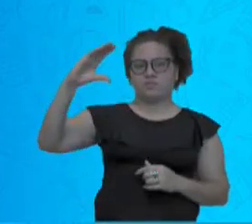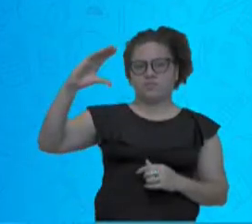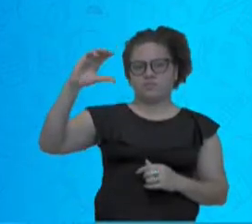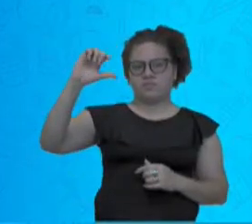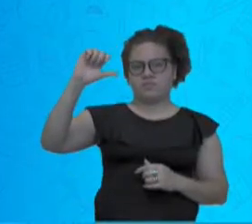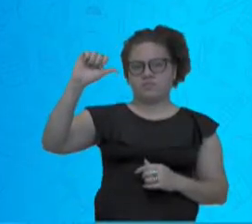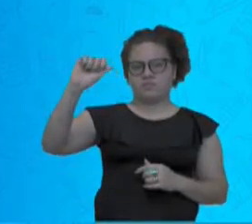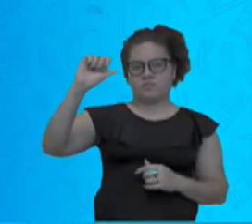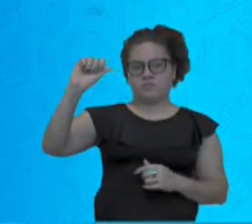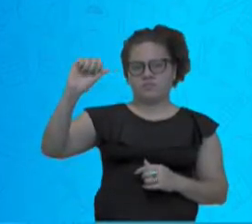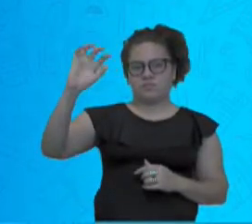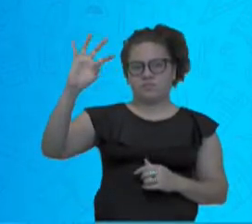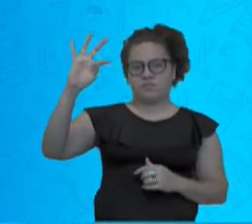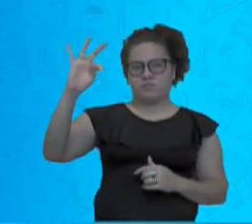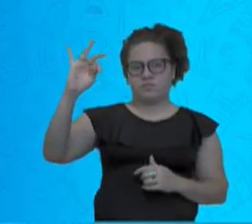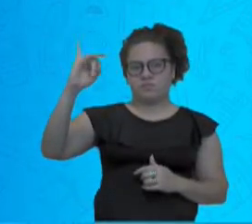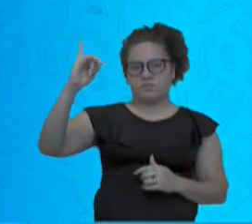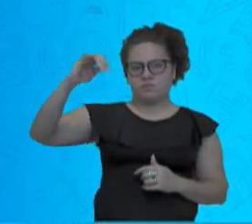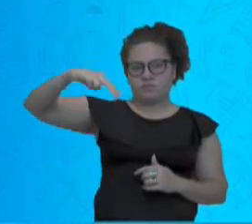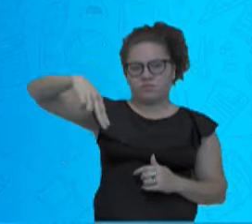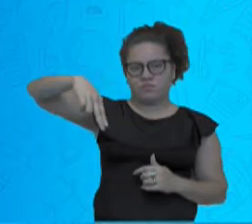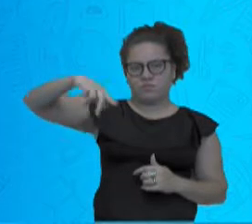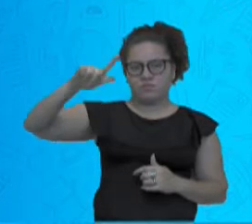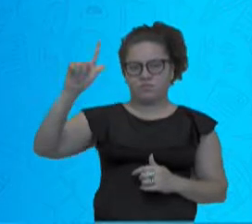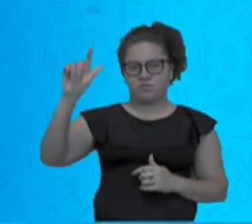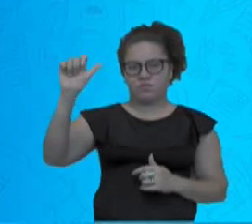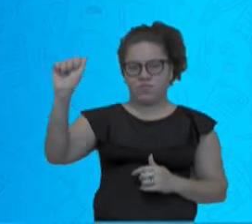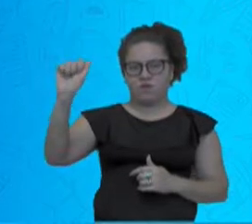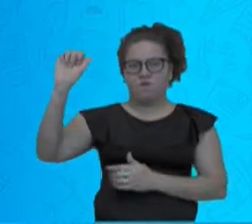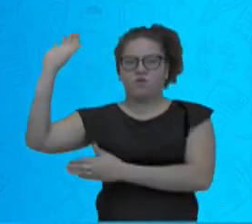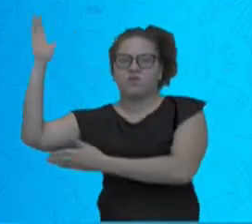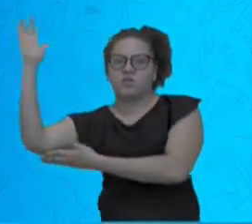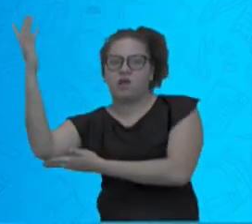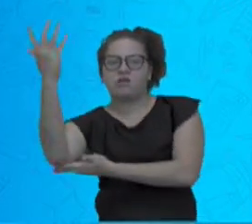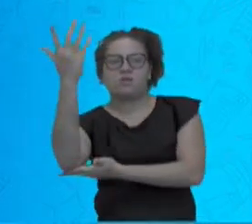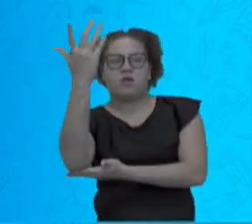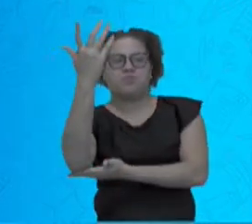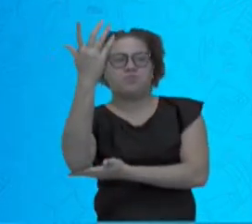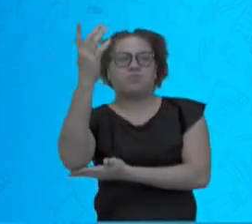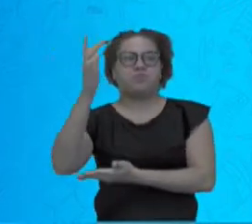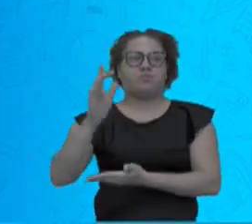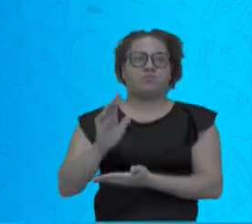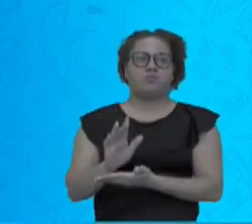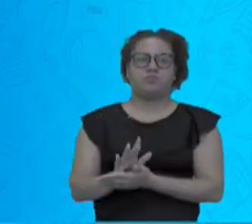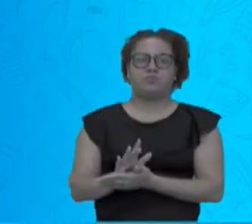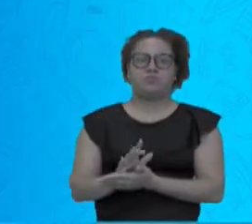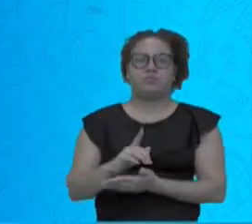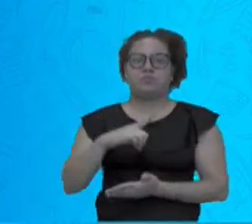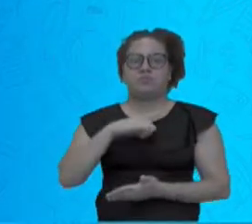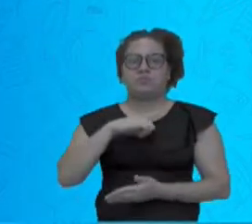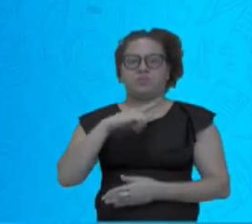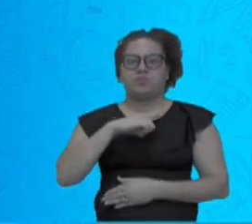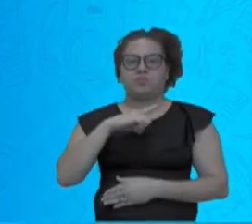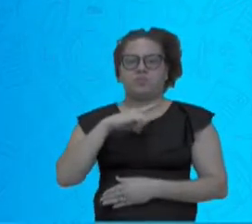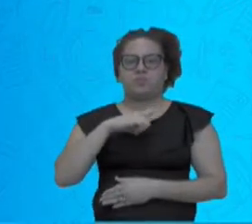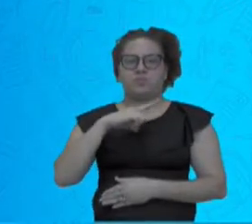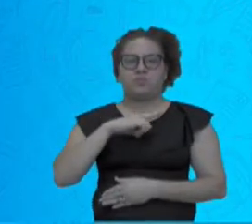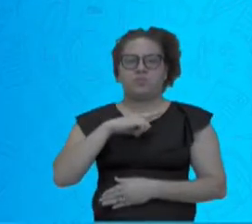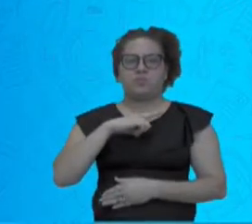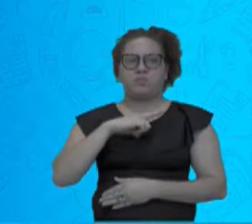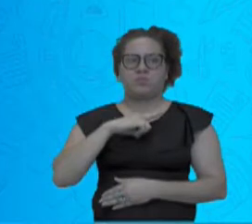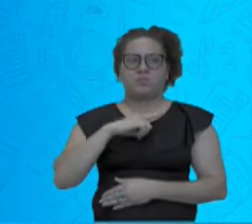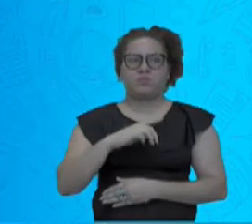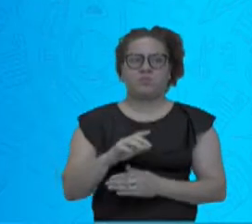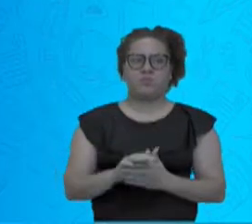caatinga. Que isso, Eliane? É uma vegetação que ocorre